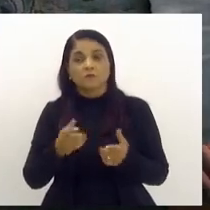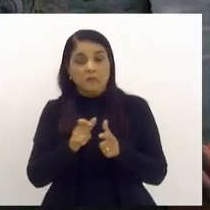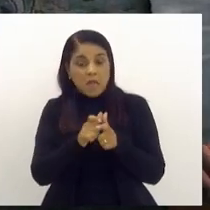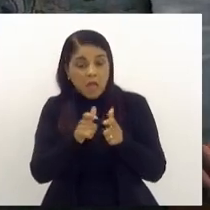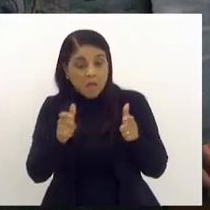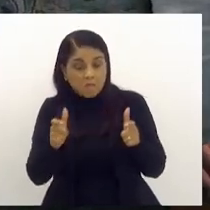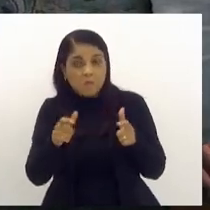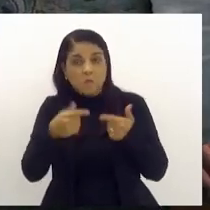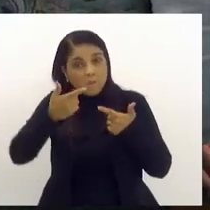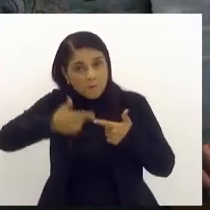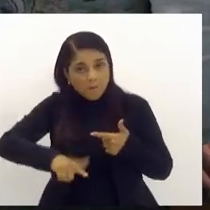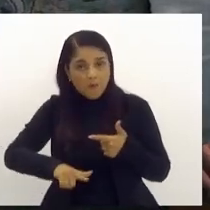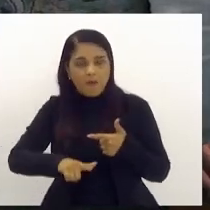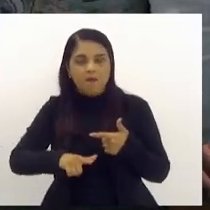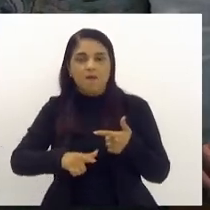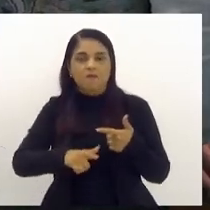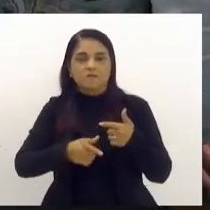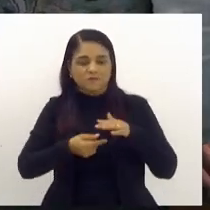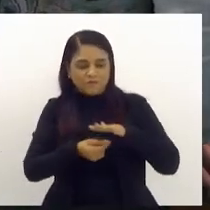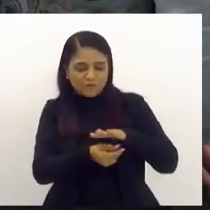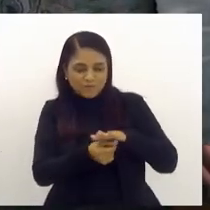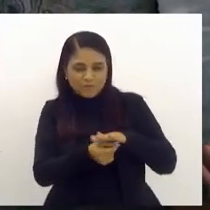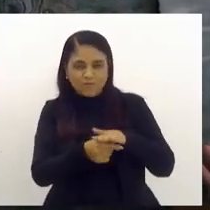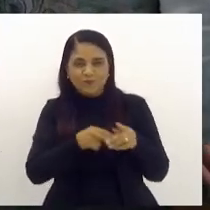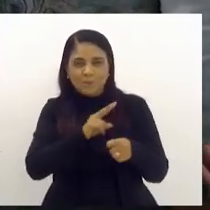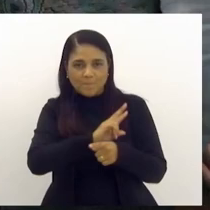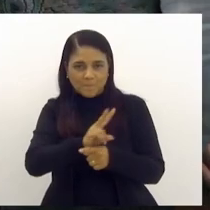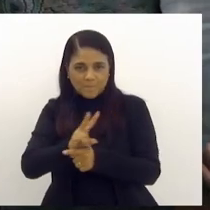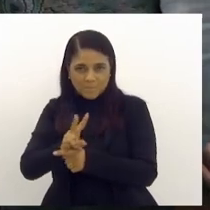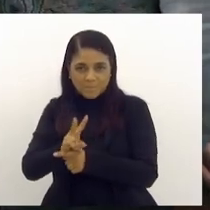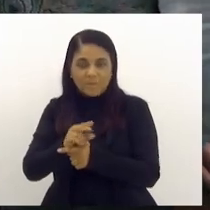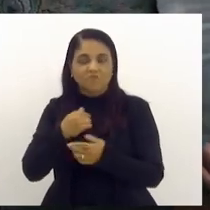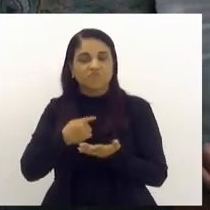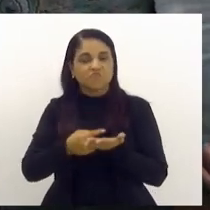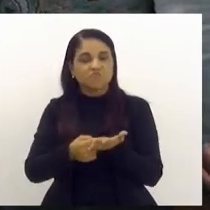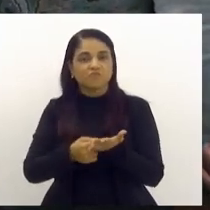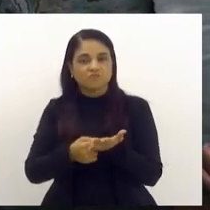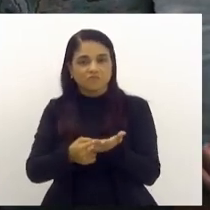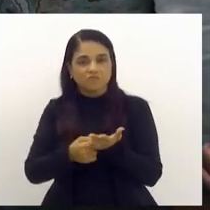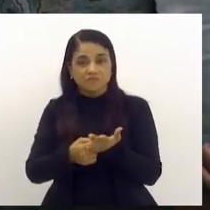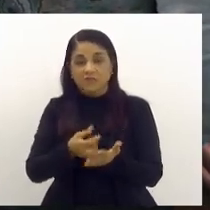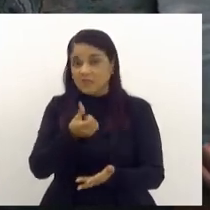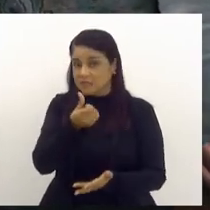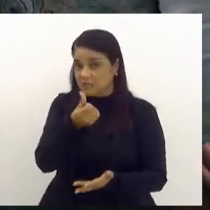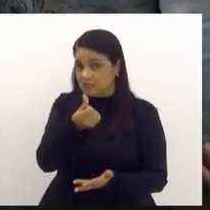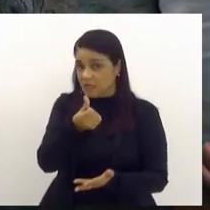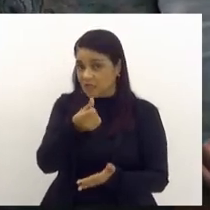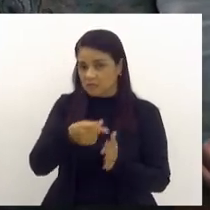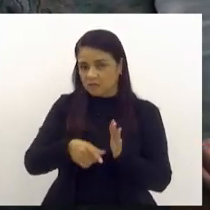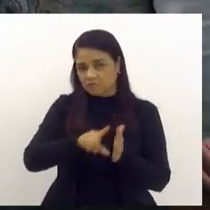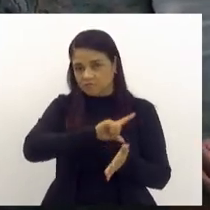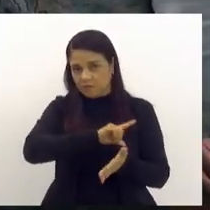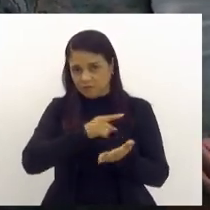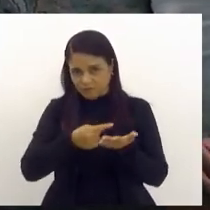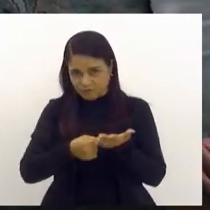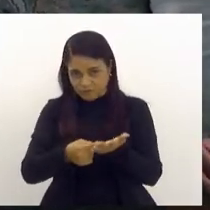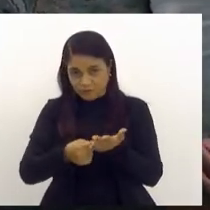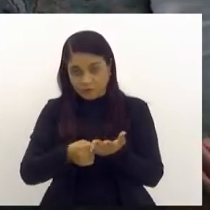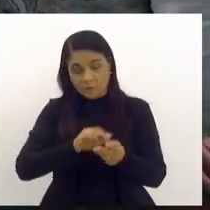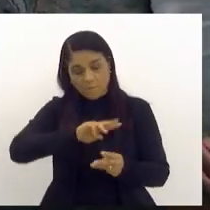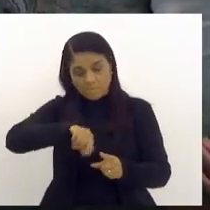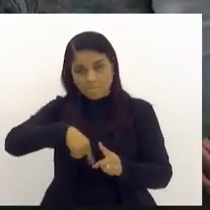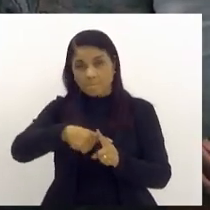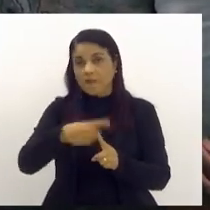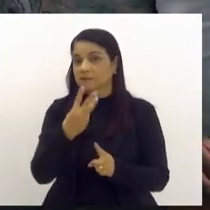mais ainda aquilo que previamente tinha sido acordado, que eram 6 fundos, só fez crescer mais